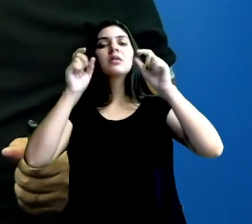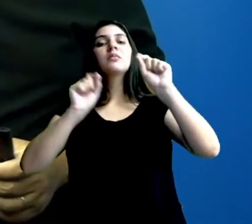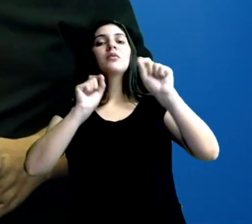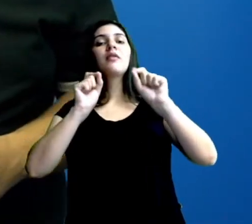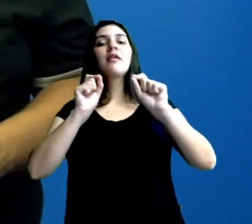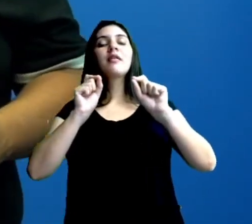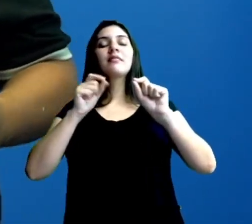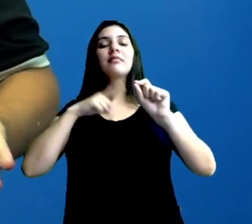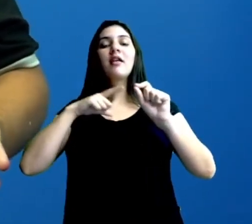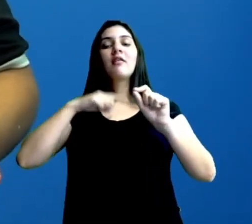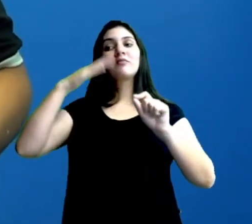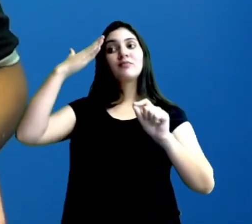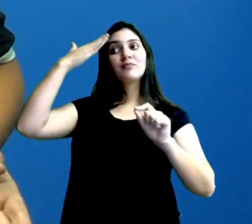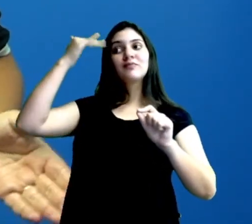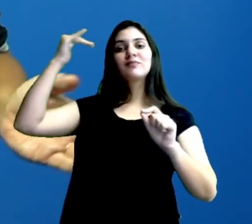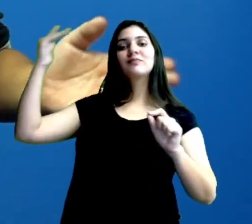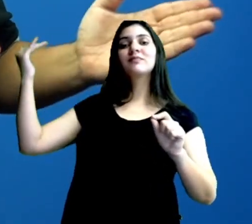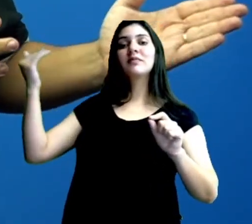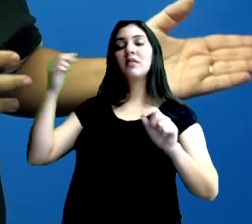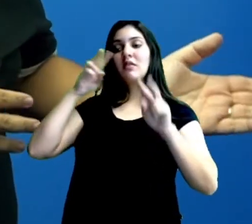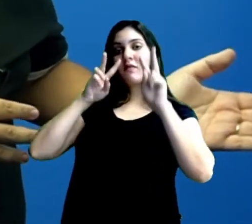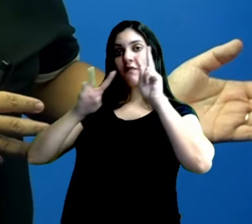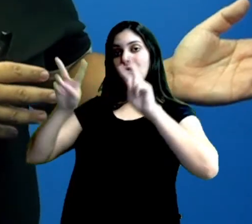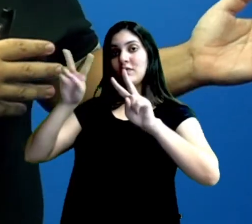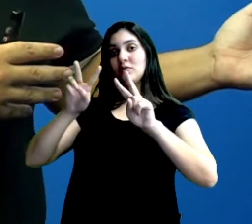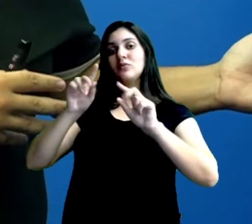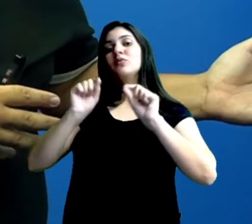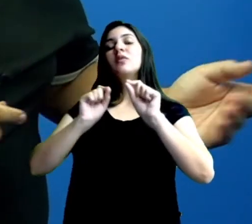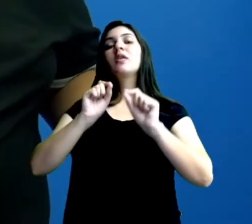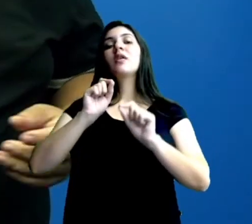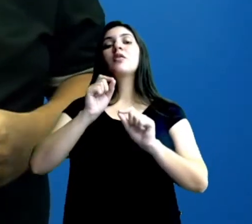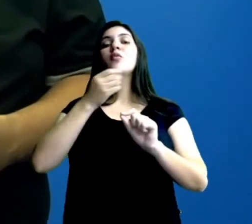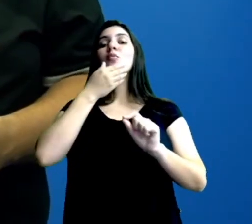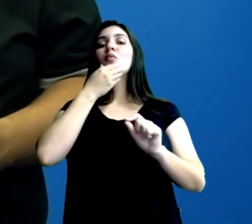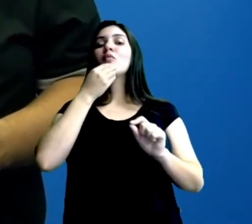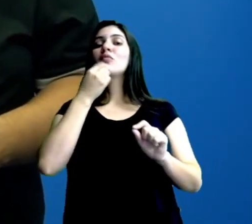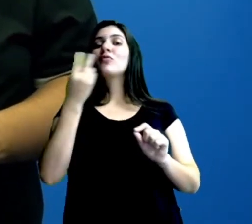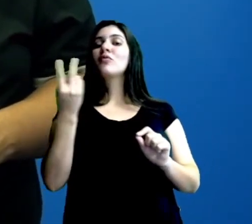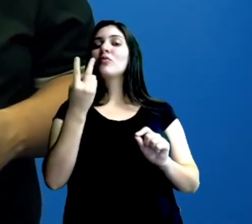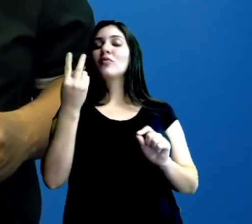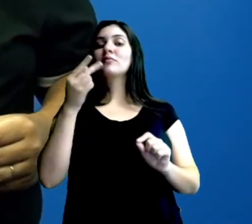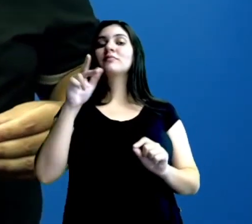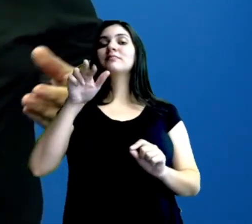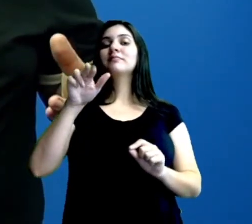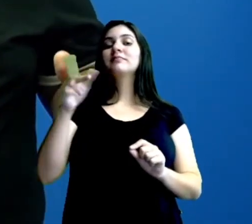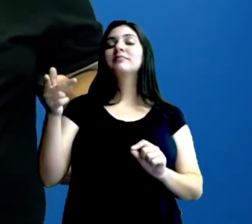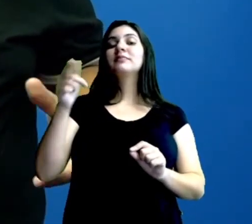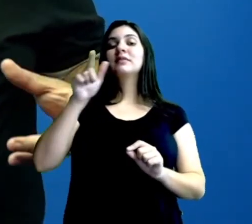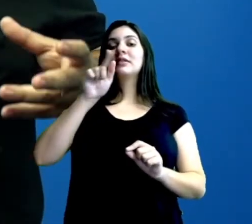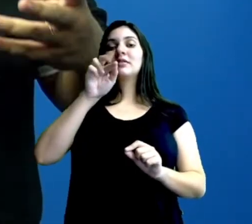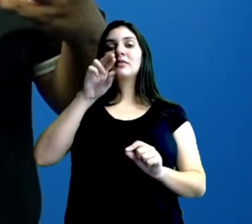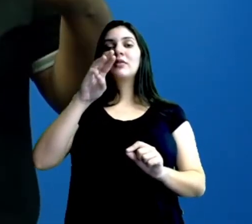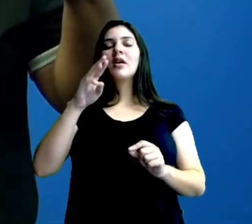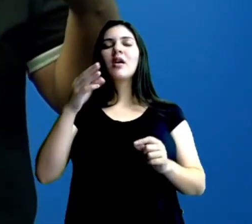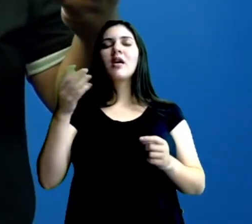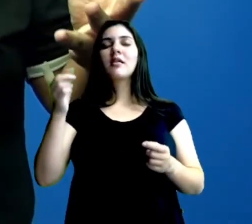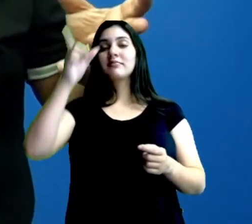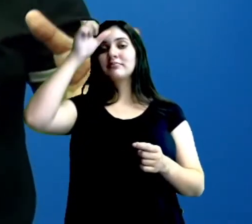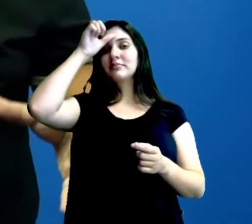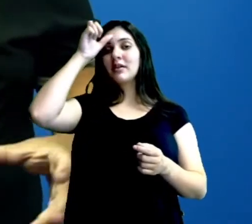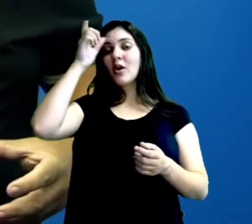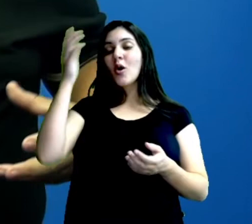fazer sucesso. Vendo isso, os irmãos Grimm, alemães, começaram a trazer